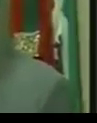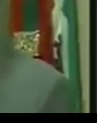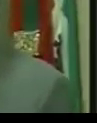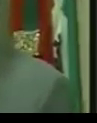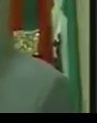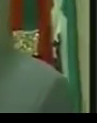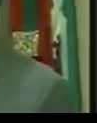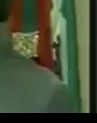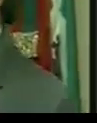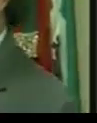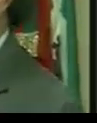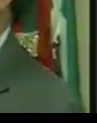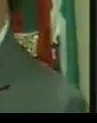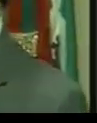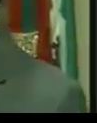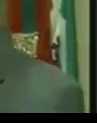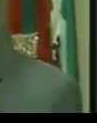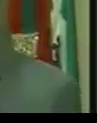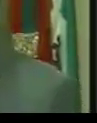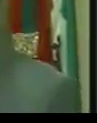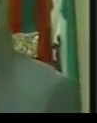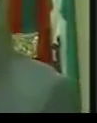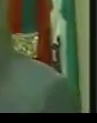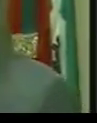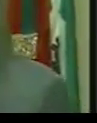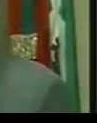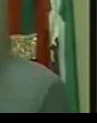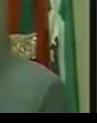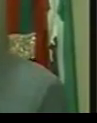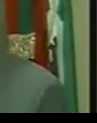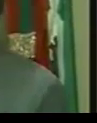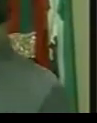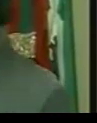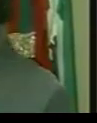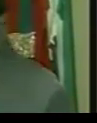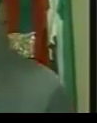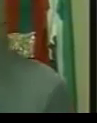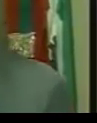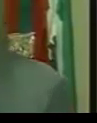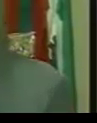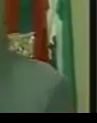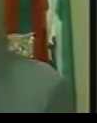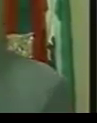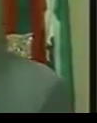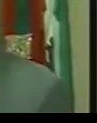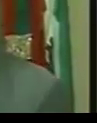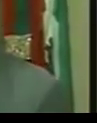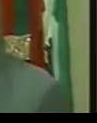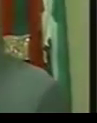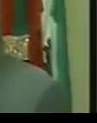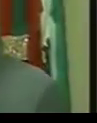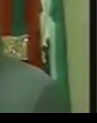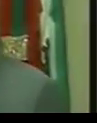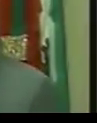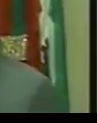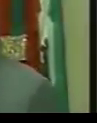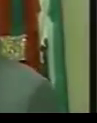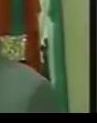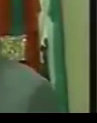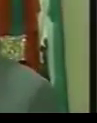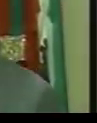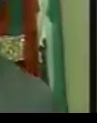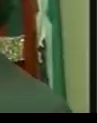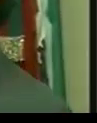tivemos com o ator aqui de Criciúma, Reveraldo Joaquim, ele nos colocou que havia